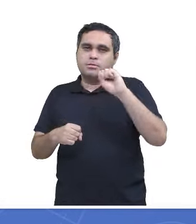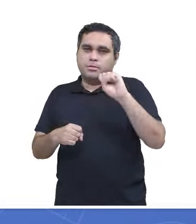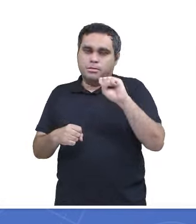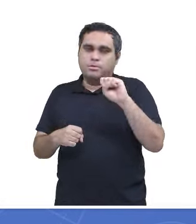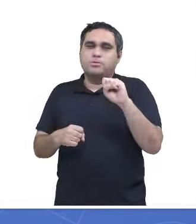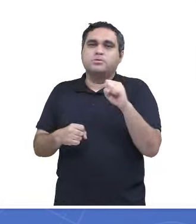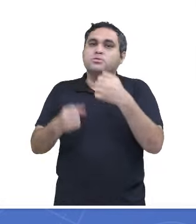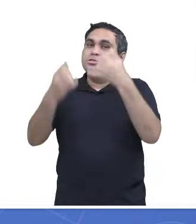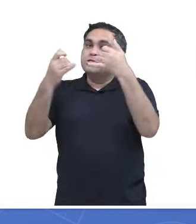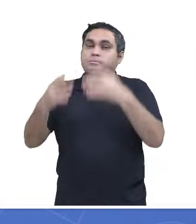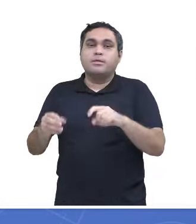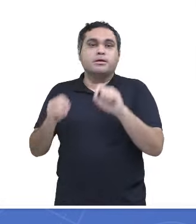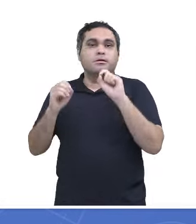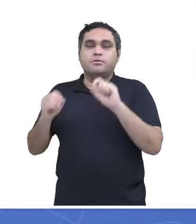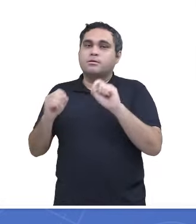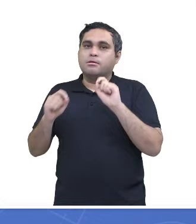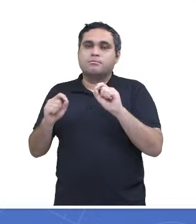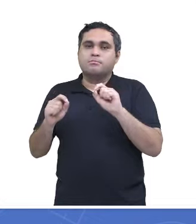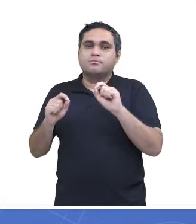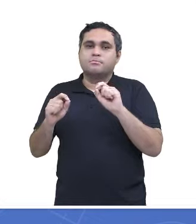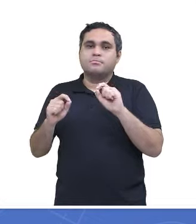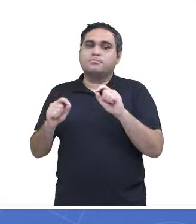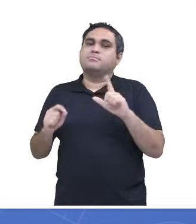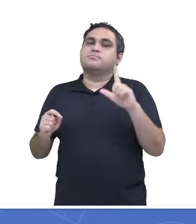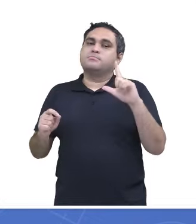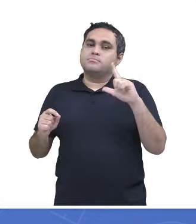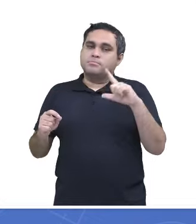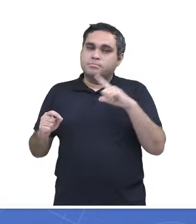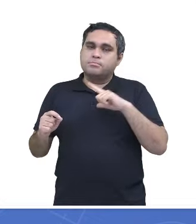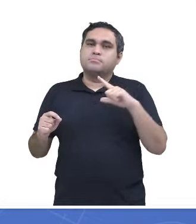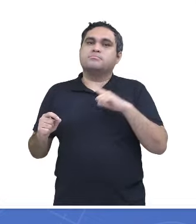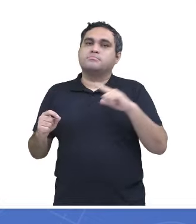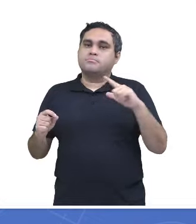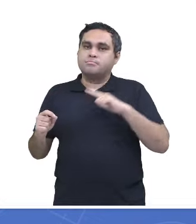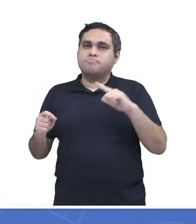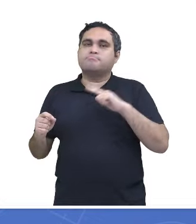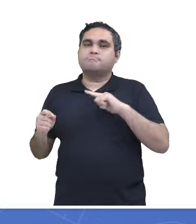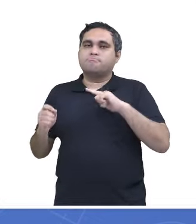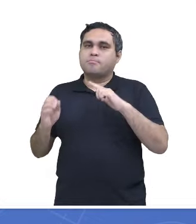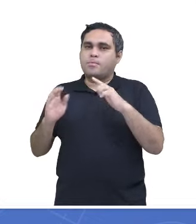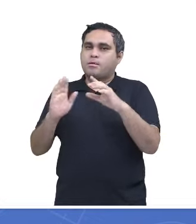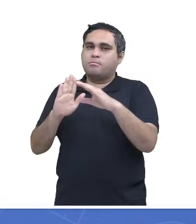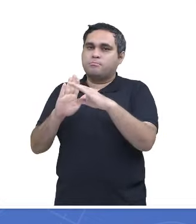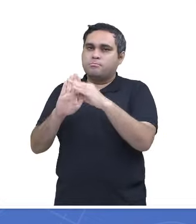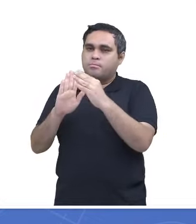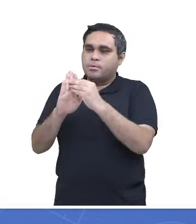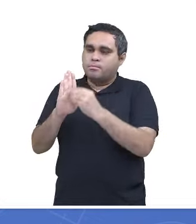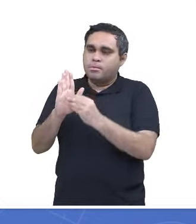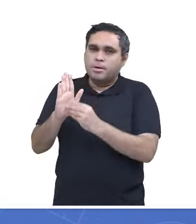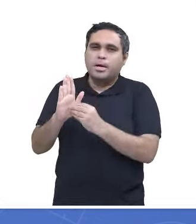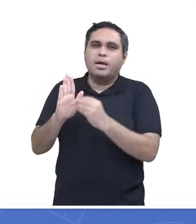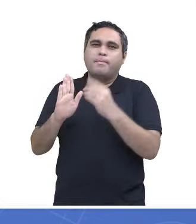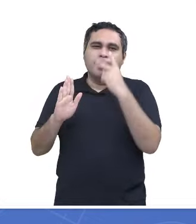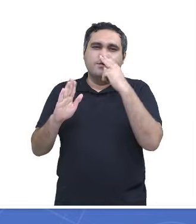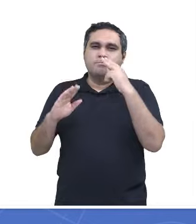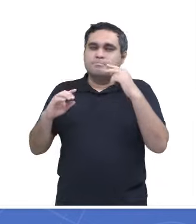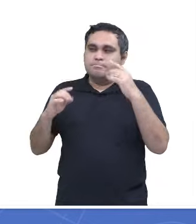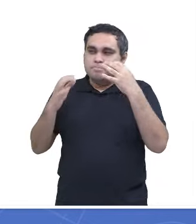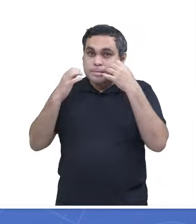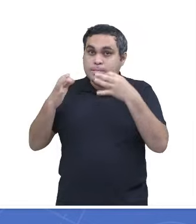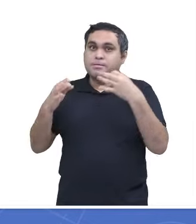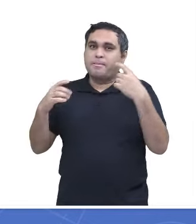traz algumas questões que merecem atenção por se mostrarem contraditórias, como, por